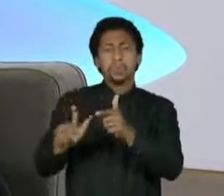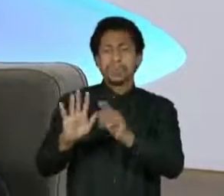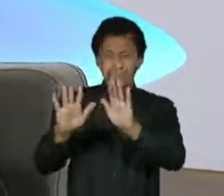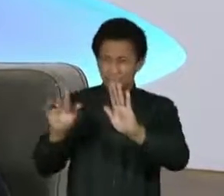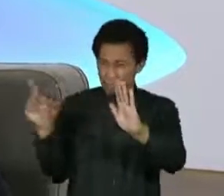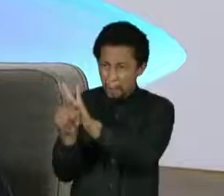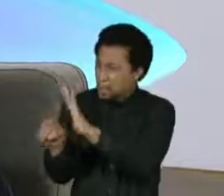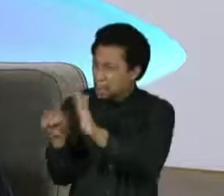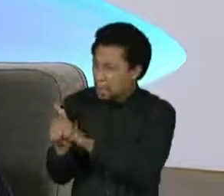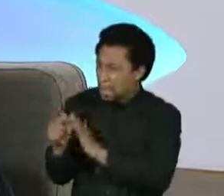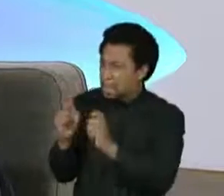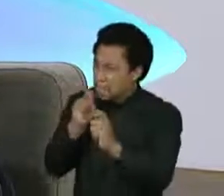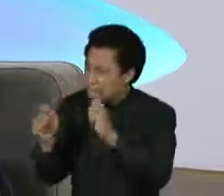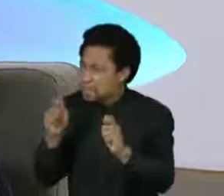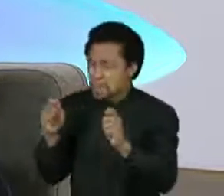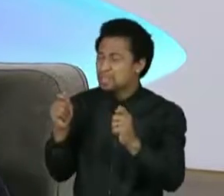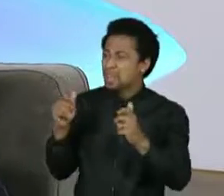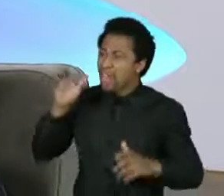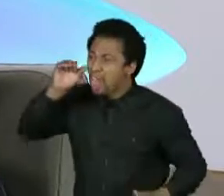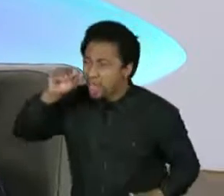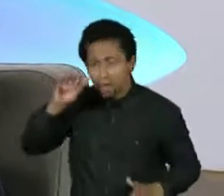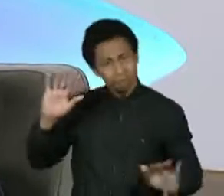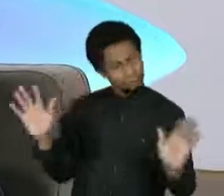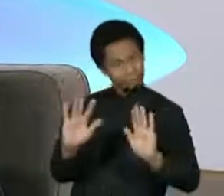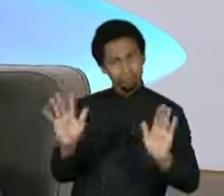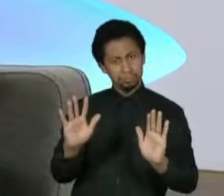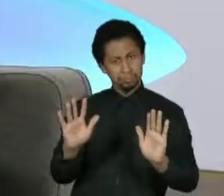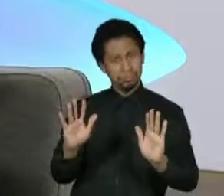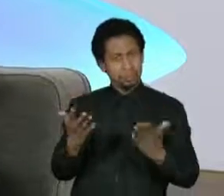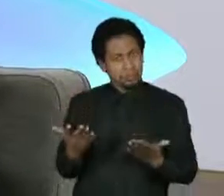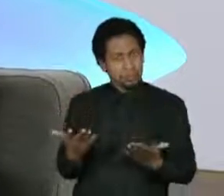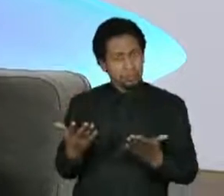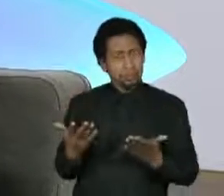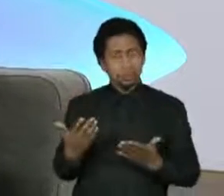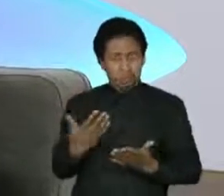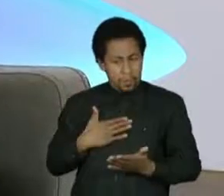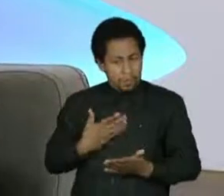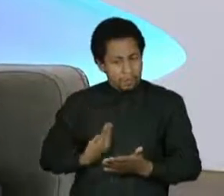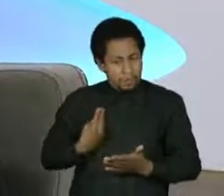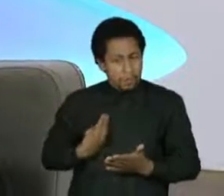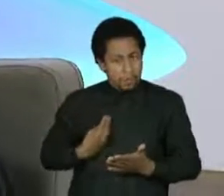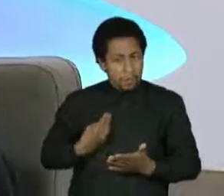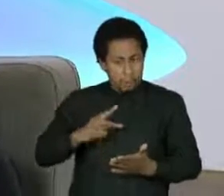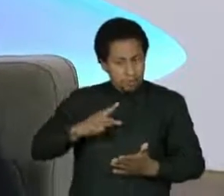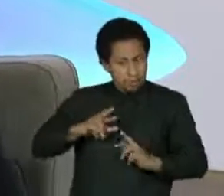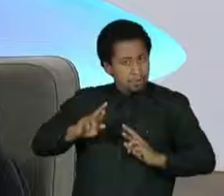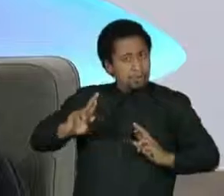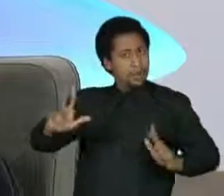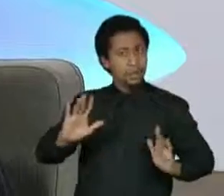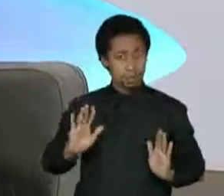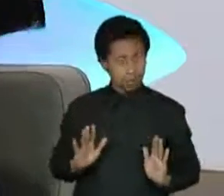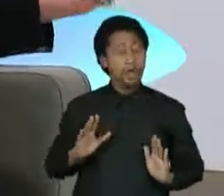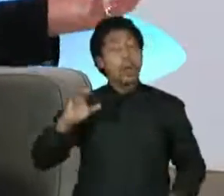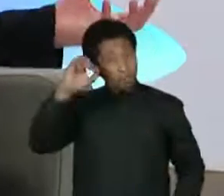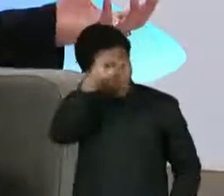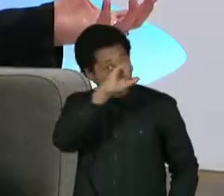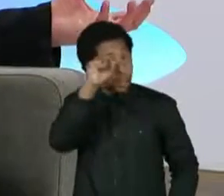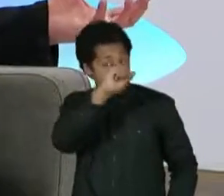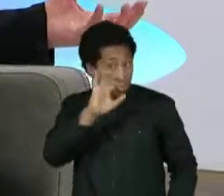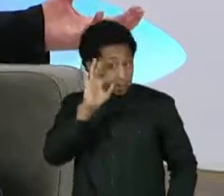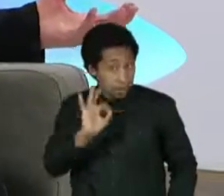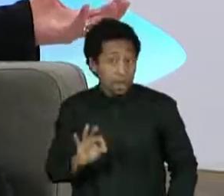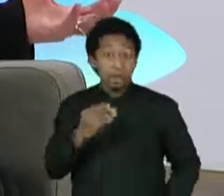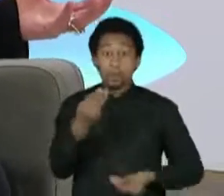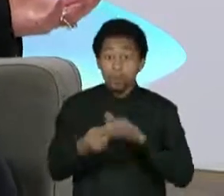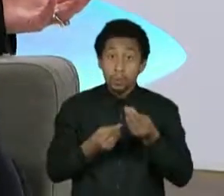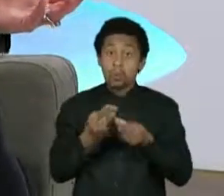opinião. E essa minha avaliação, foi assim que eu aprendi a ser comentarista, com o José Trajano e depois na TV Globo com o Marco Mora, saudoso Marco Mora,